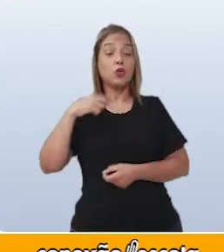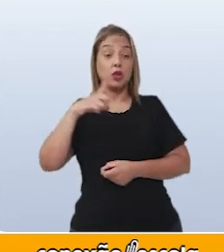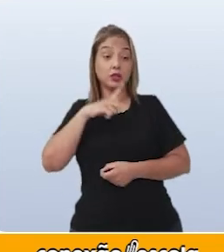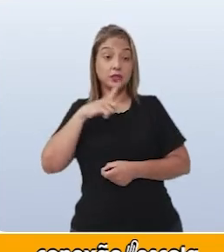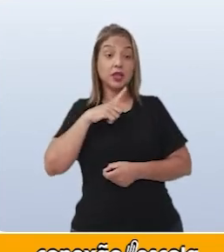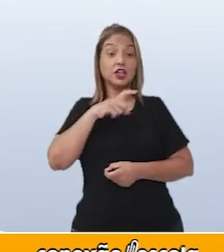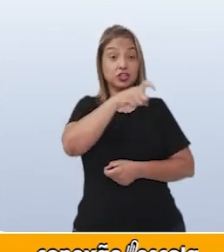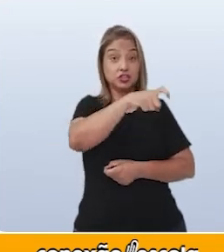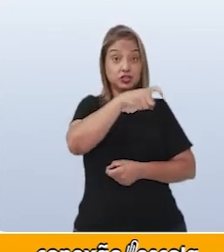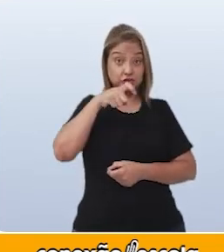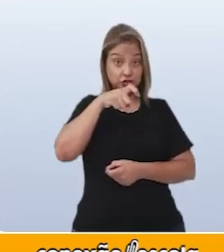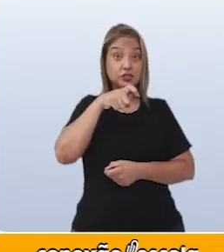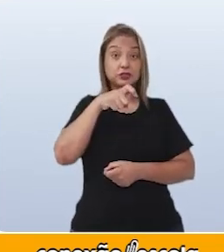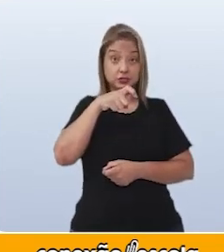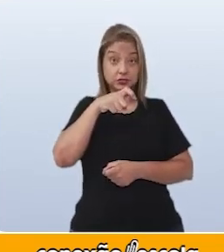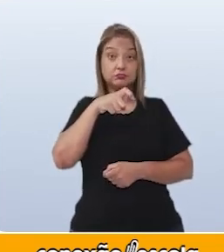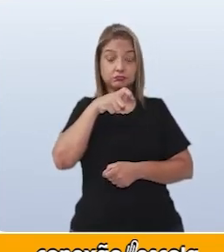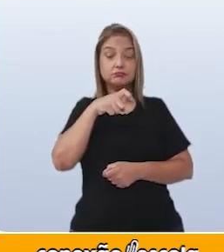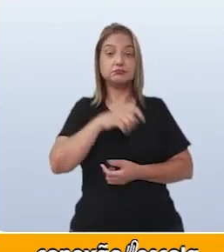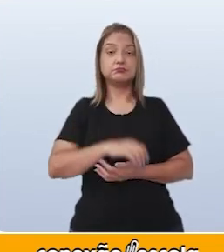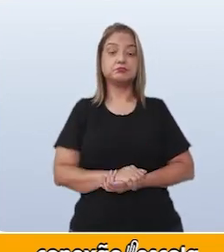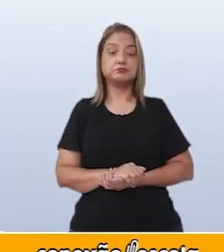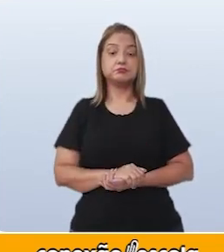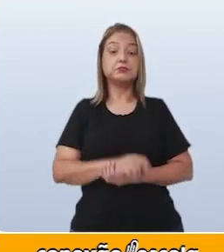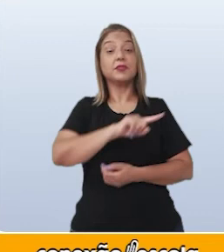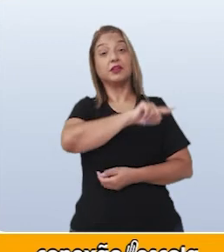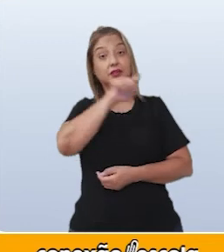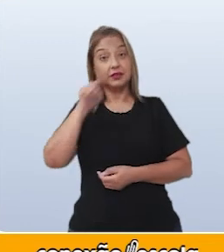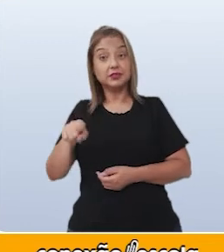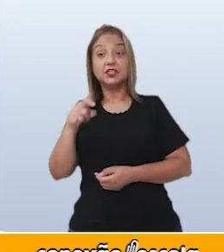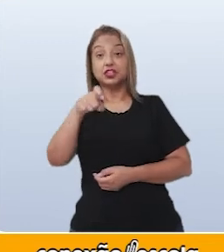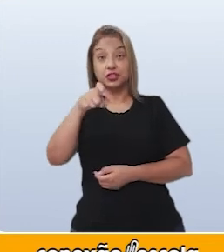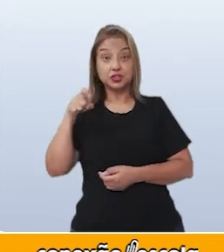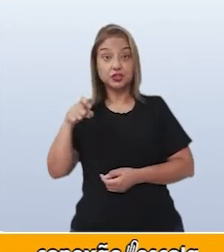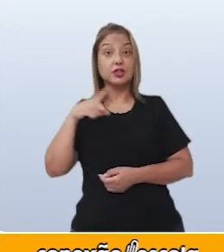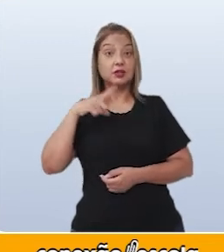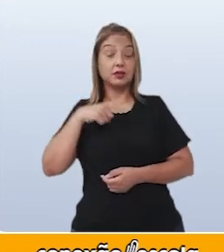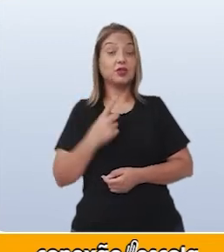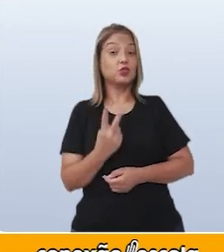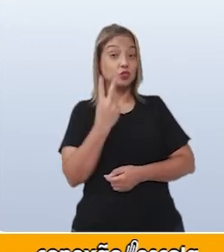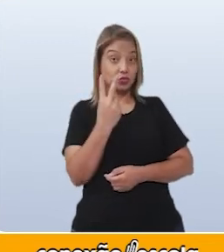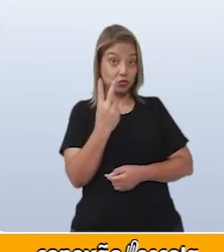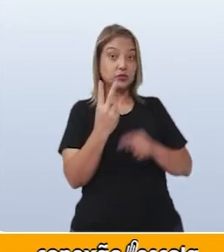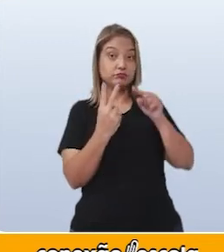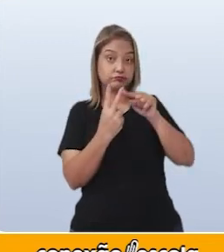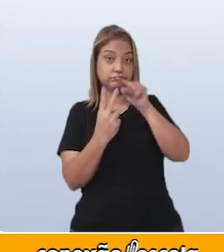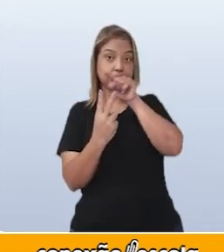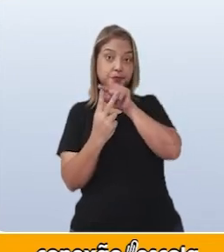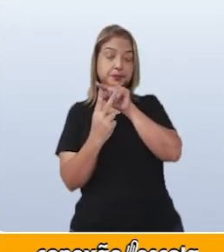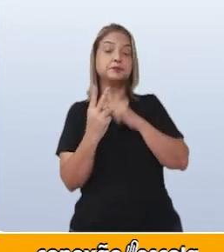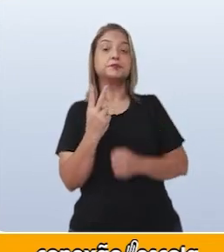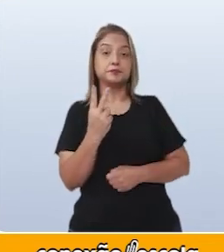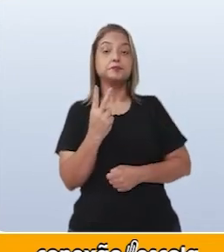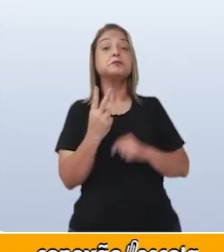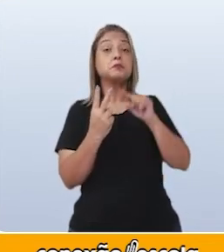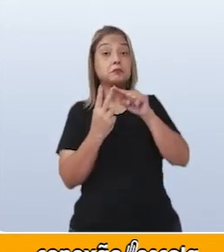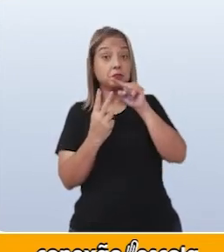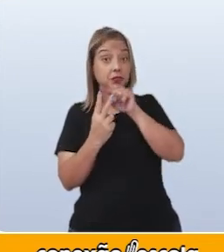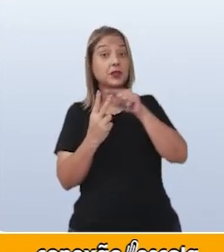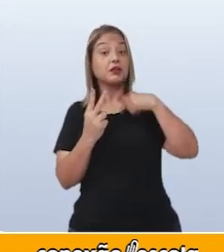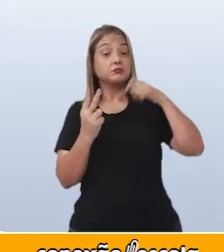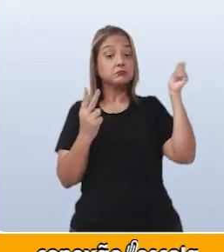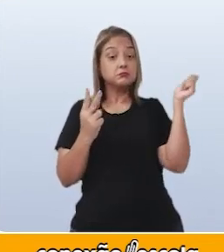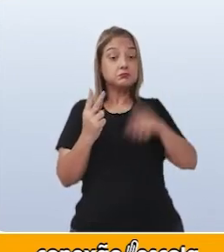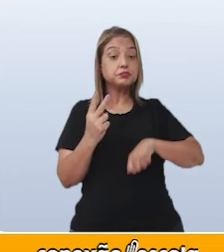fator x no primeiro termo e tenho o fator x também no segundo termo. Então, esse